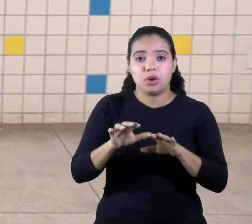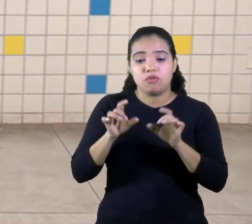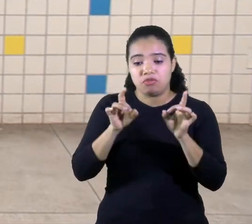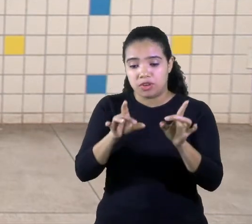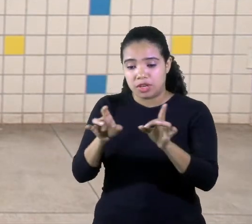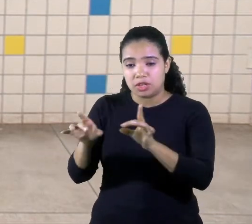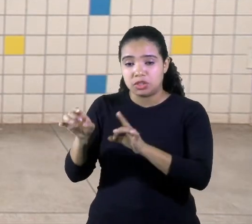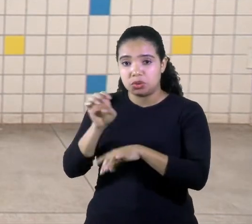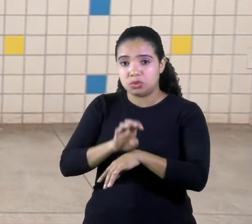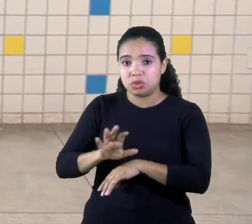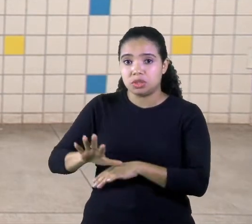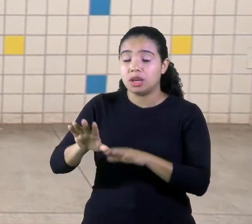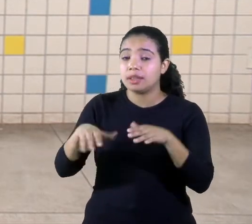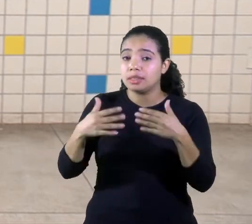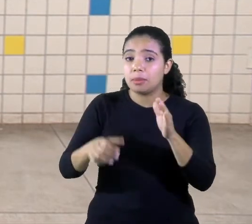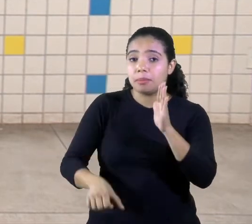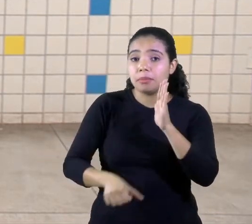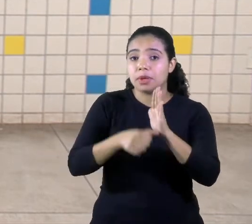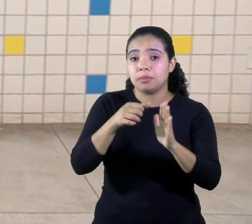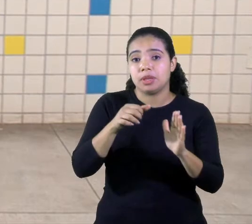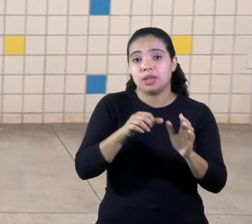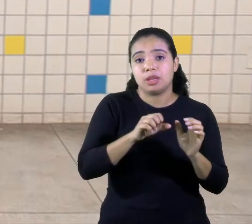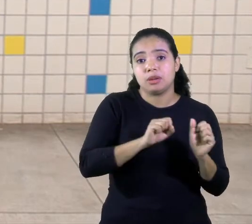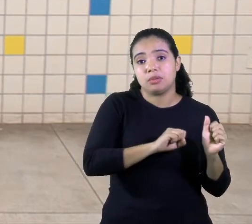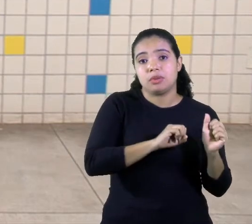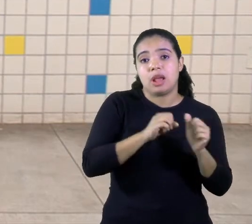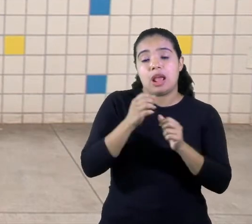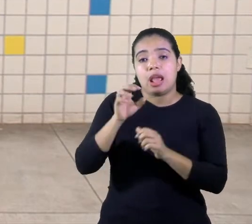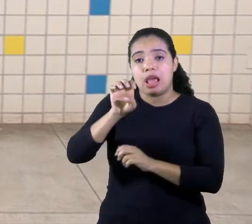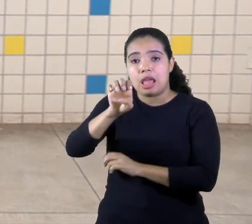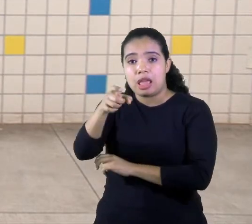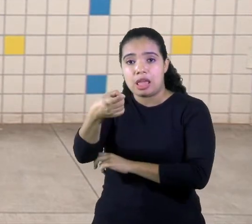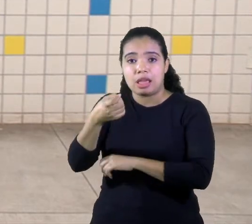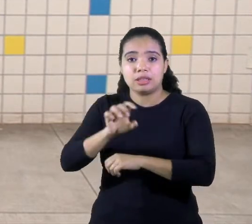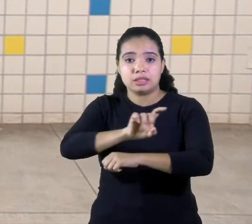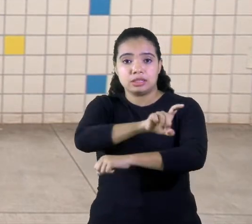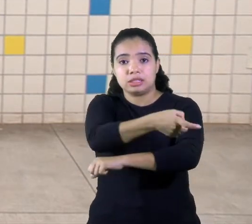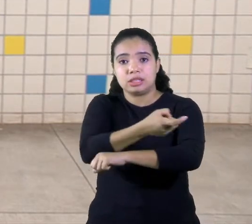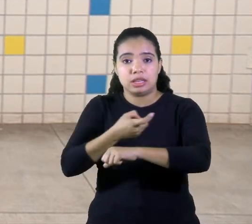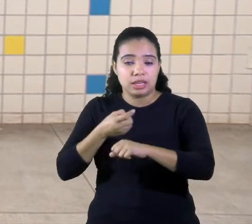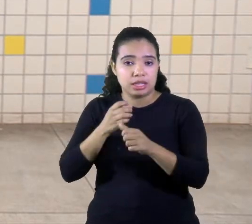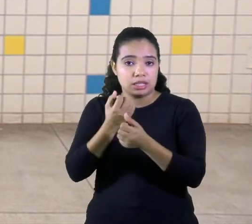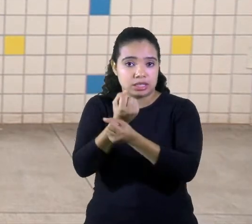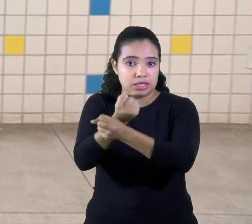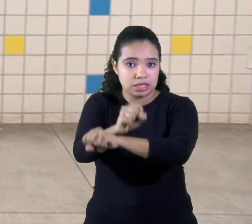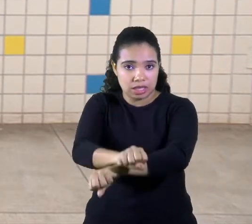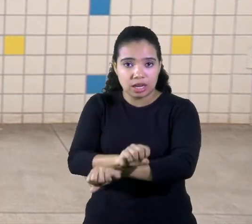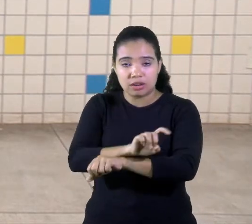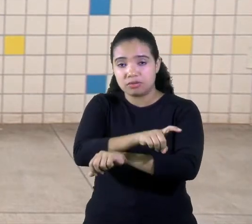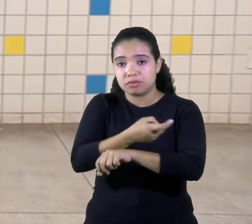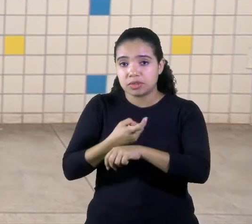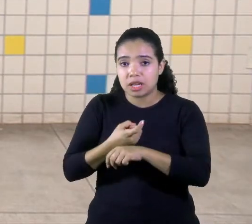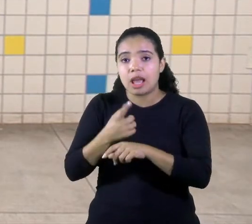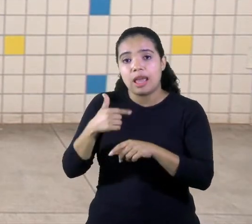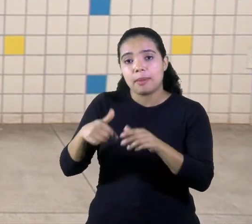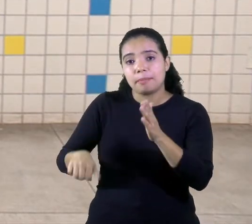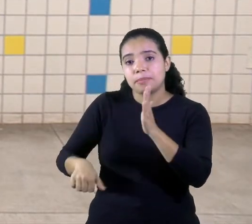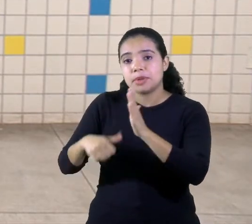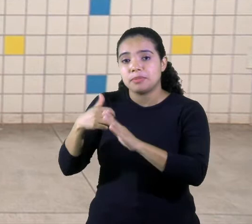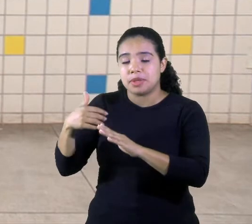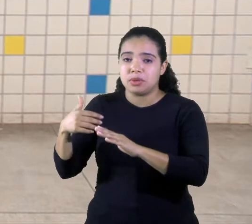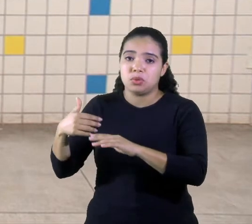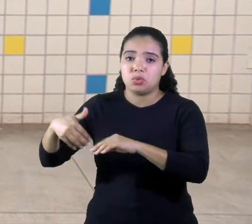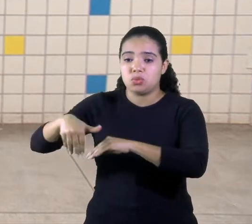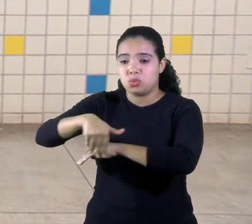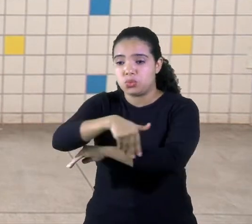primeiros imigrantes e ex-escravos foram os nossos primeiros sem terra, porque os imigrantes vieram,